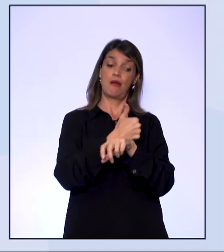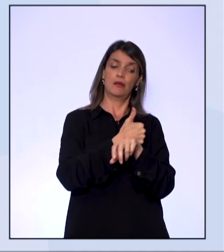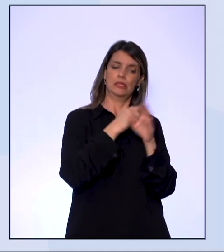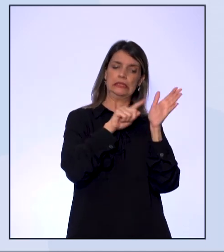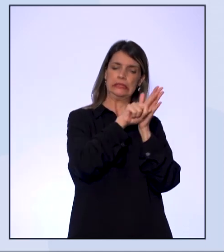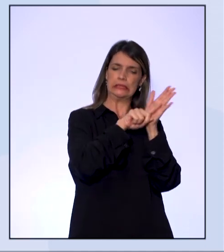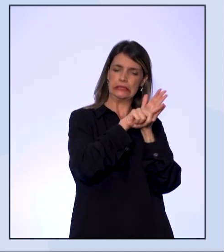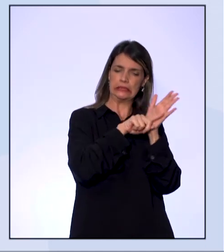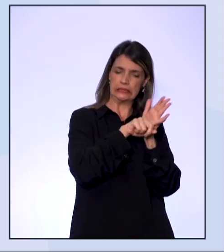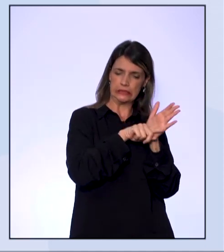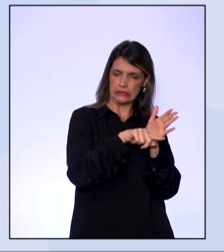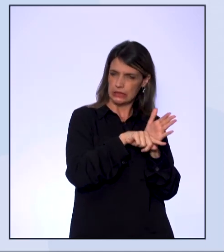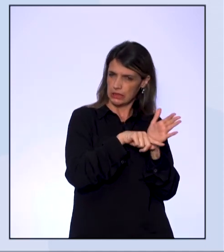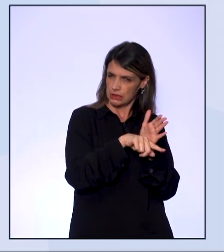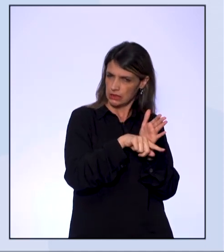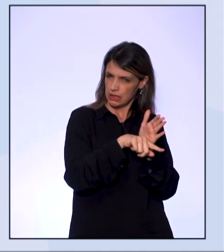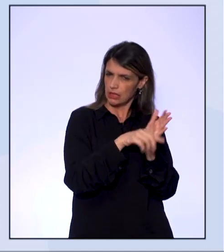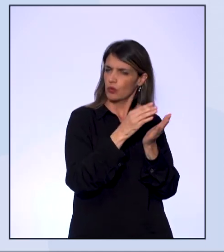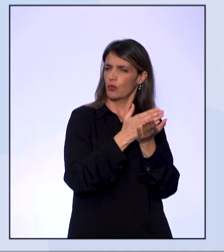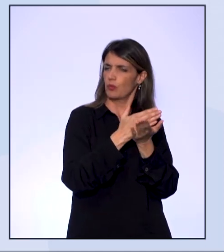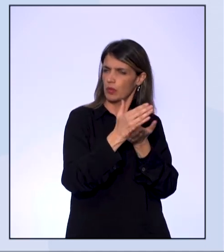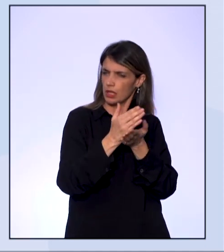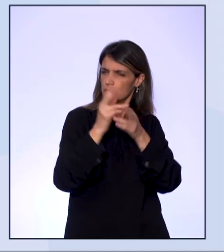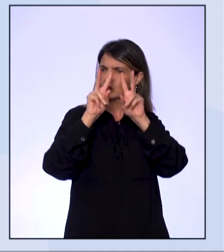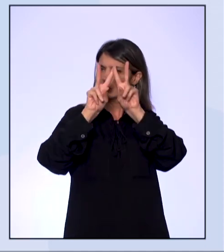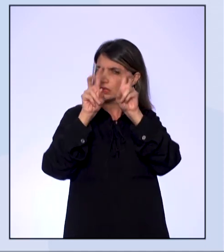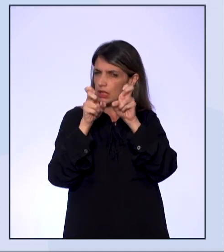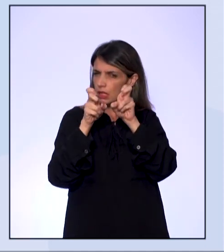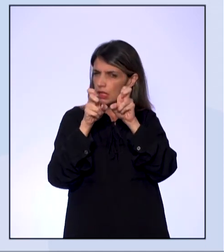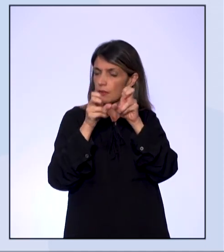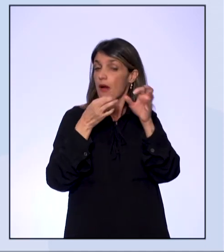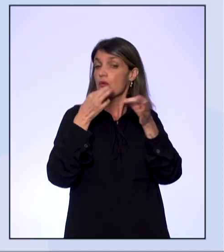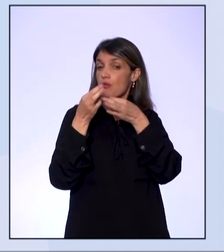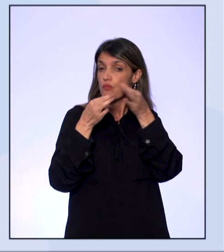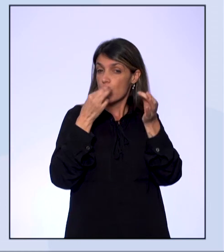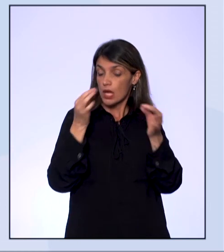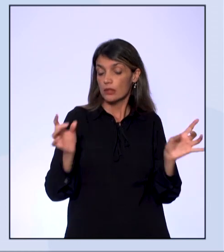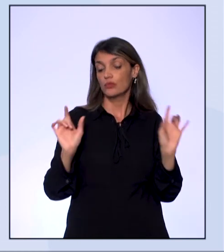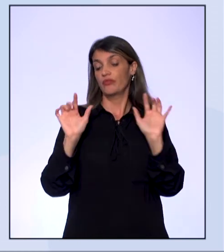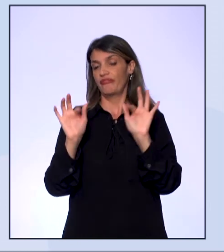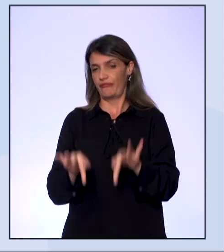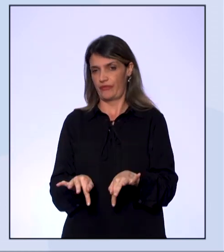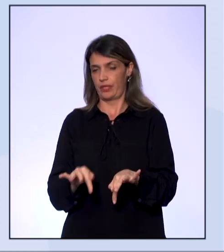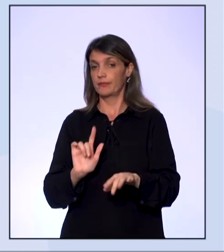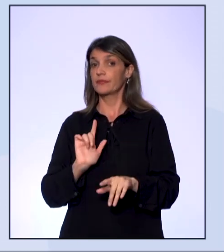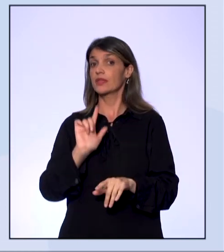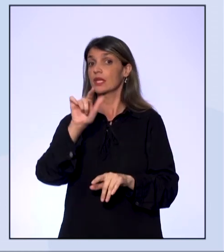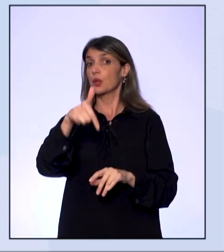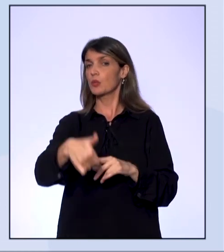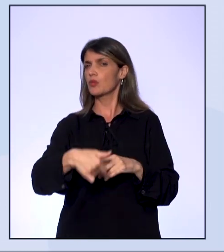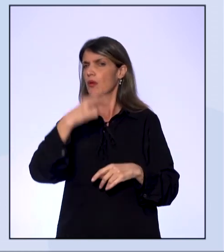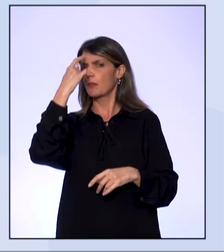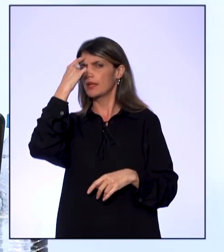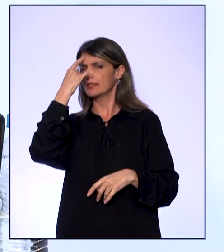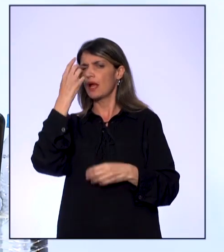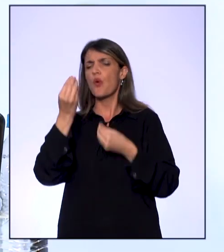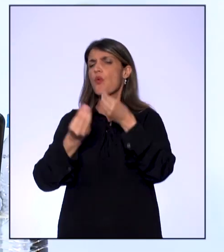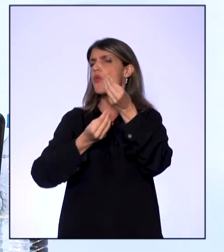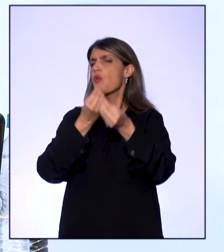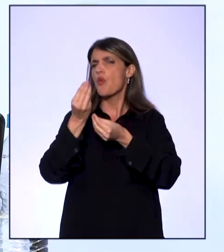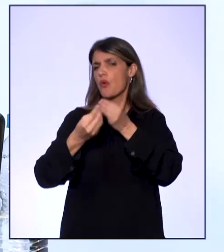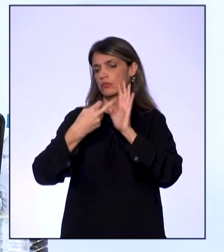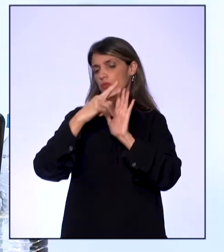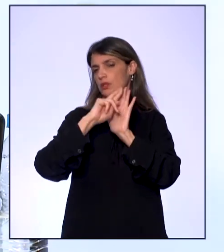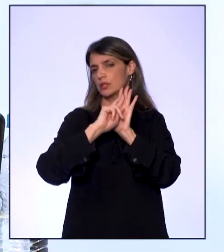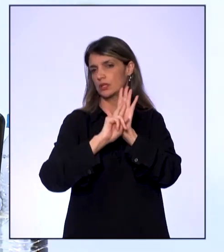analisando essa estrutura, introdução, argumentos e conclusão. Depois eu vou pensar como eu faço a redação.